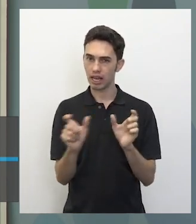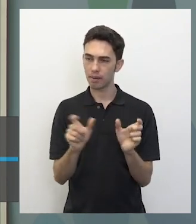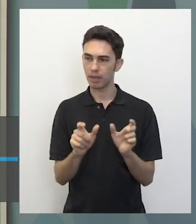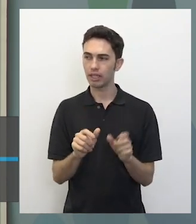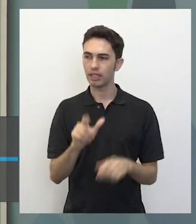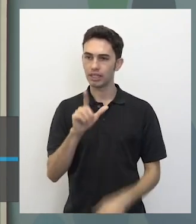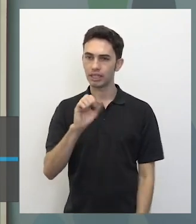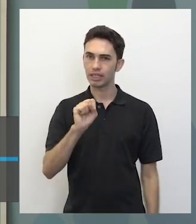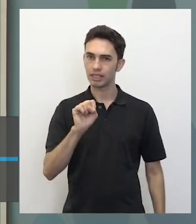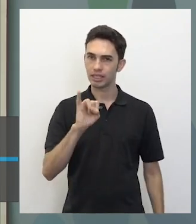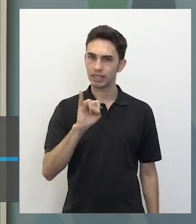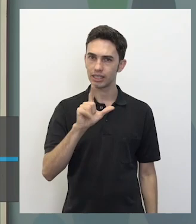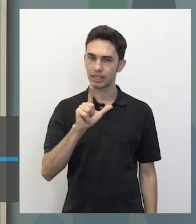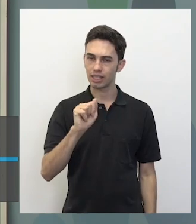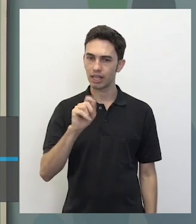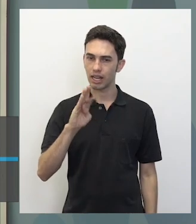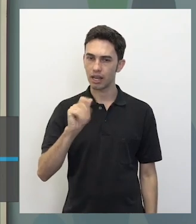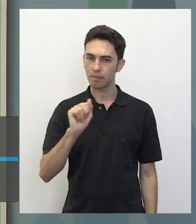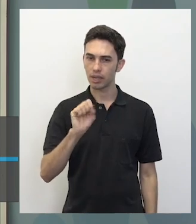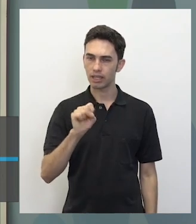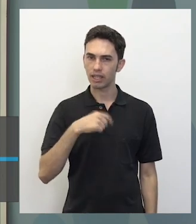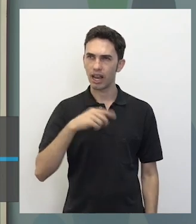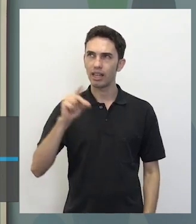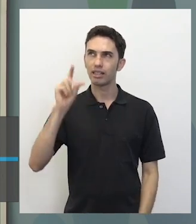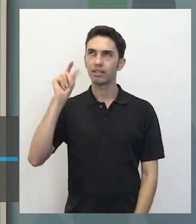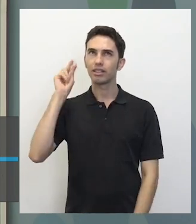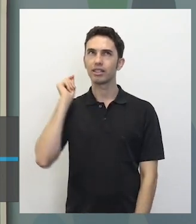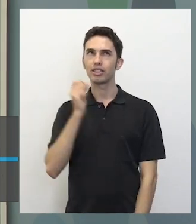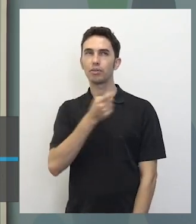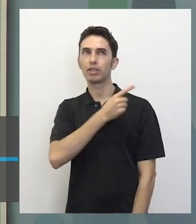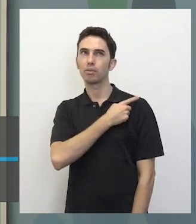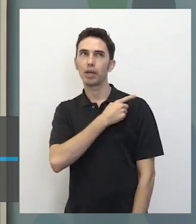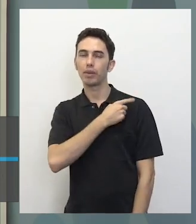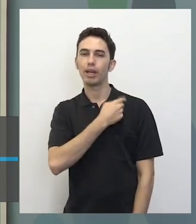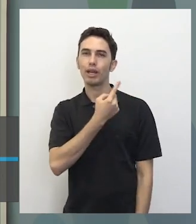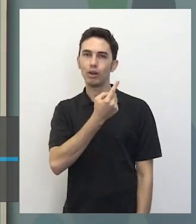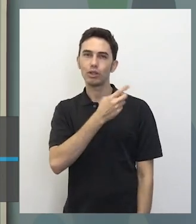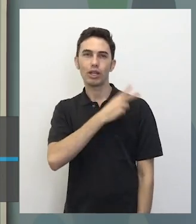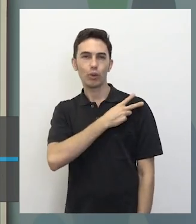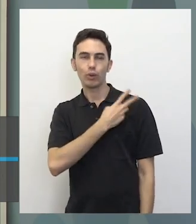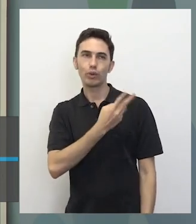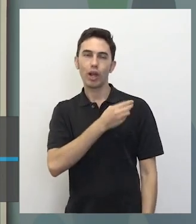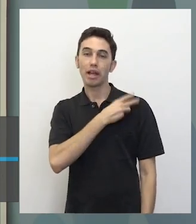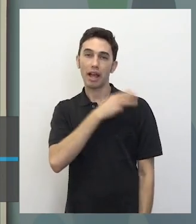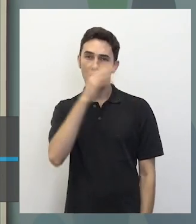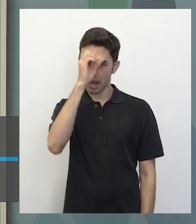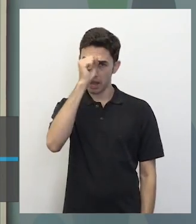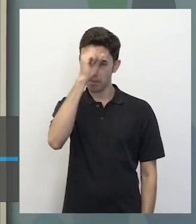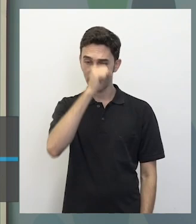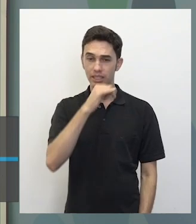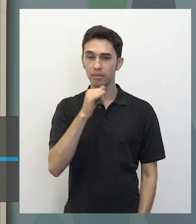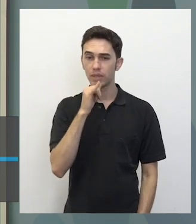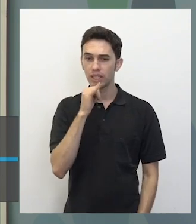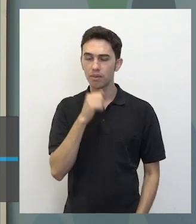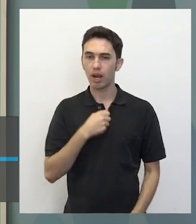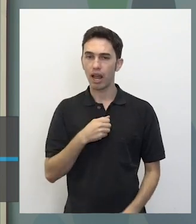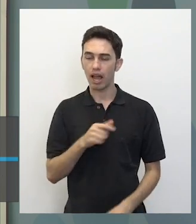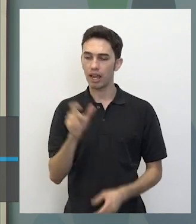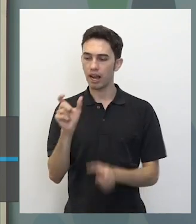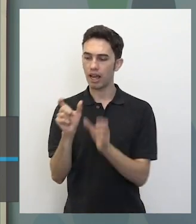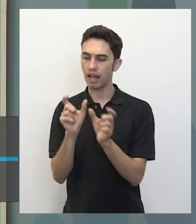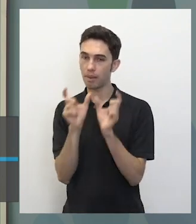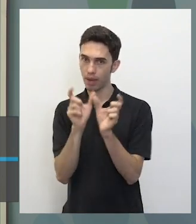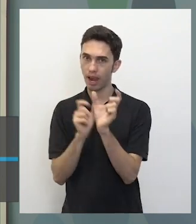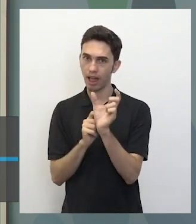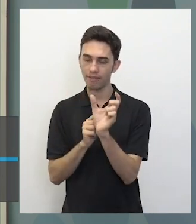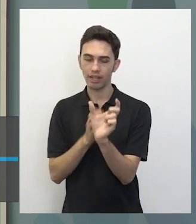aprende lá desde pequeno, lá na primeira série, na segunda série, enfim, você vai aprendendo. Mas a divisão de sílabas